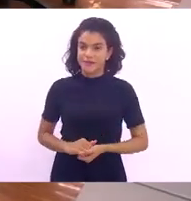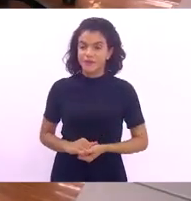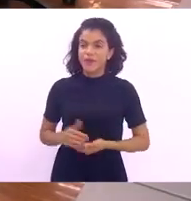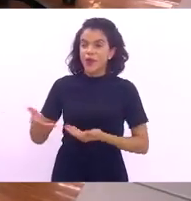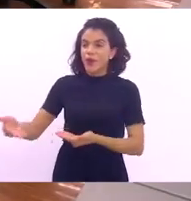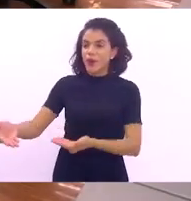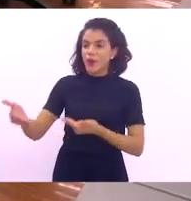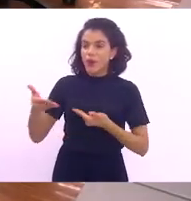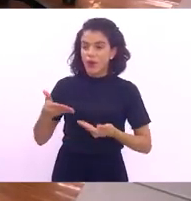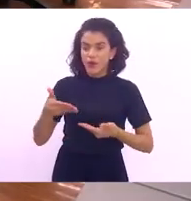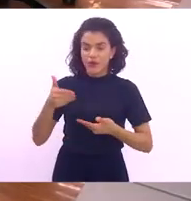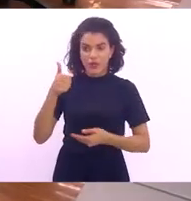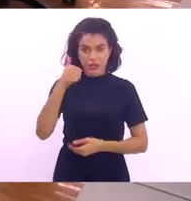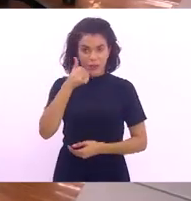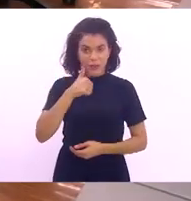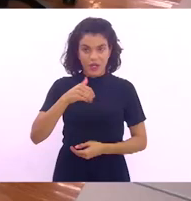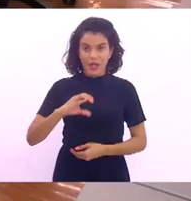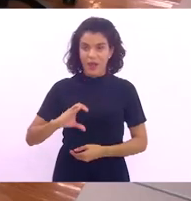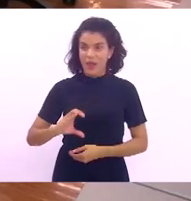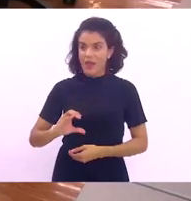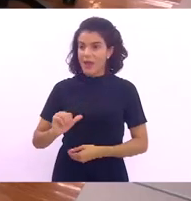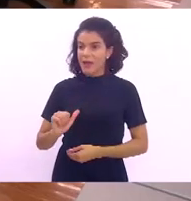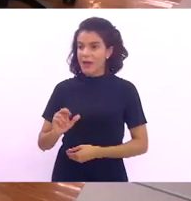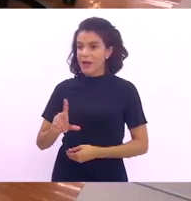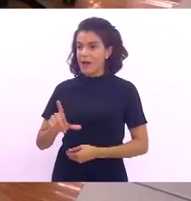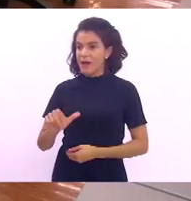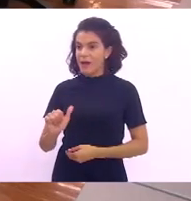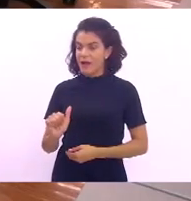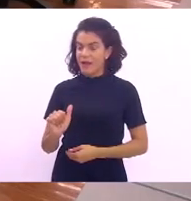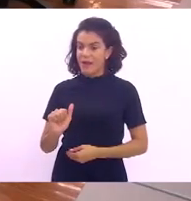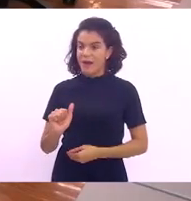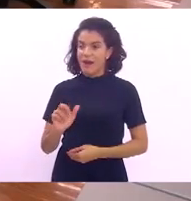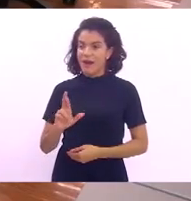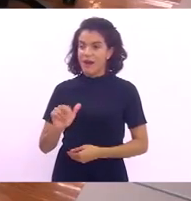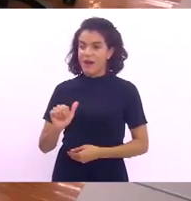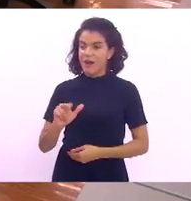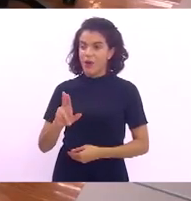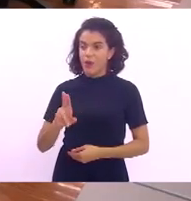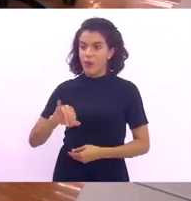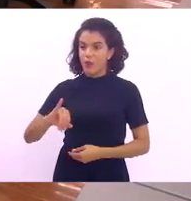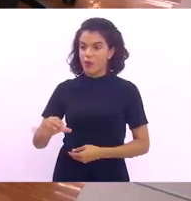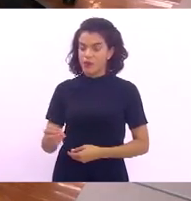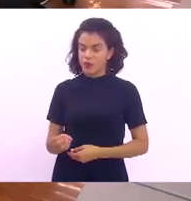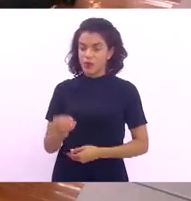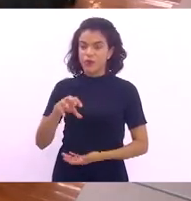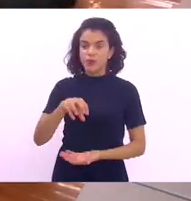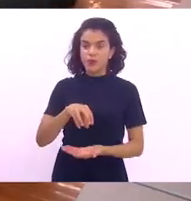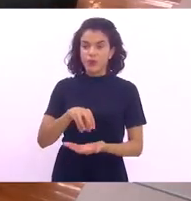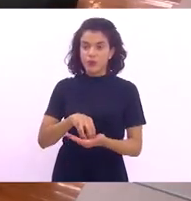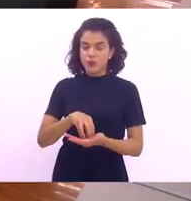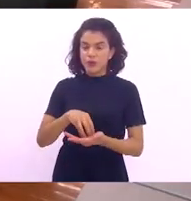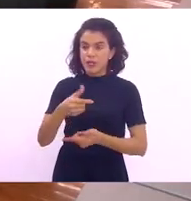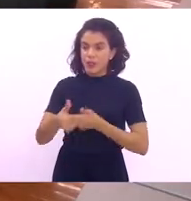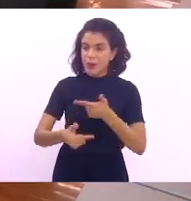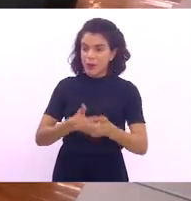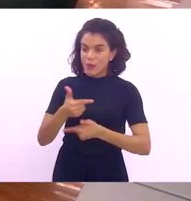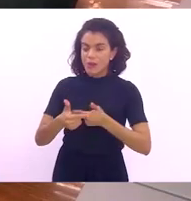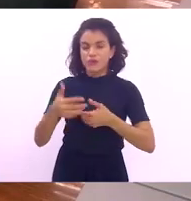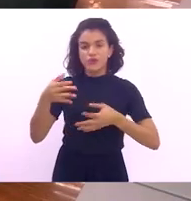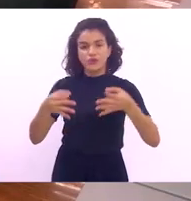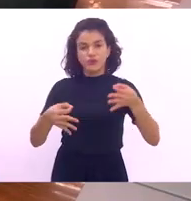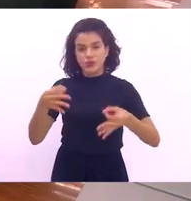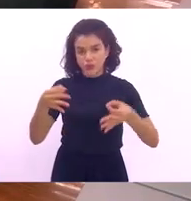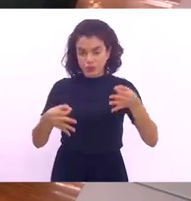convida a senhora Carla Araújo do Centro de Apoio operacional as promotorias de Justiça